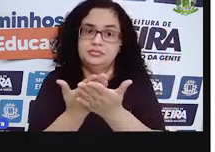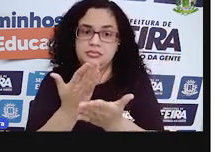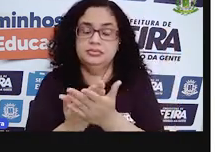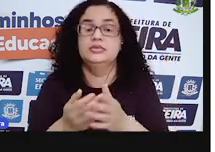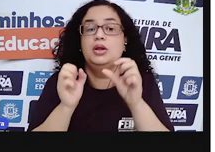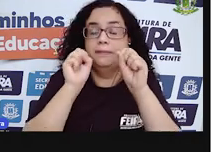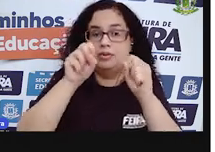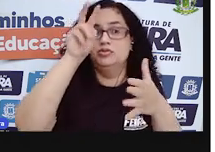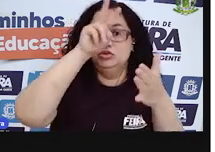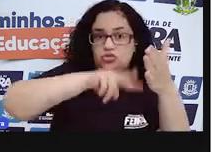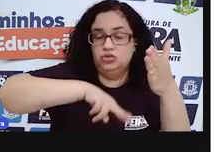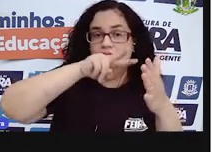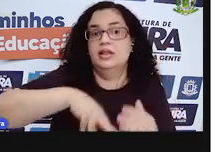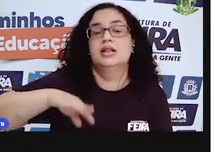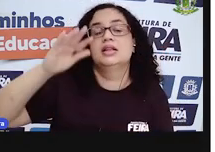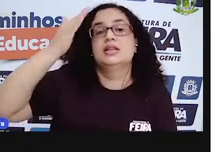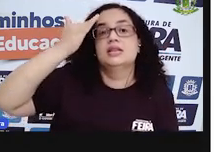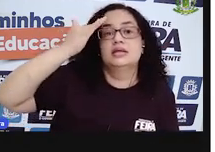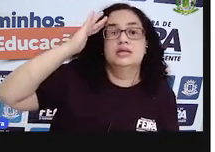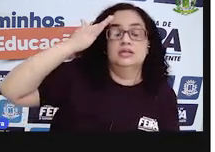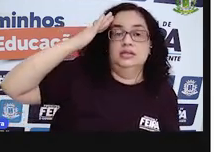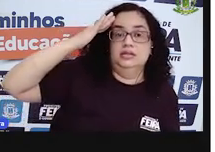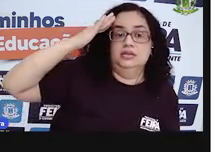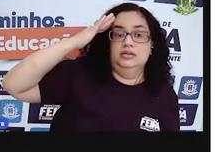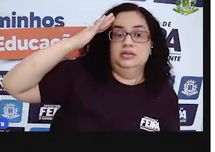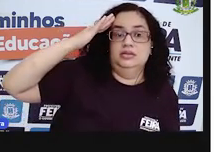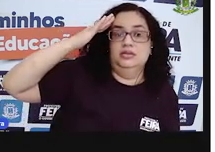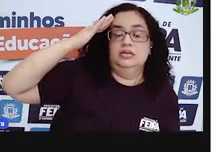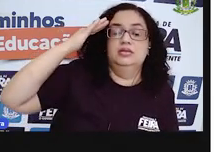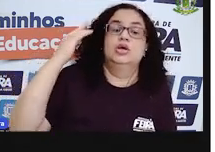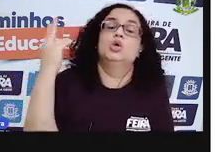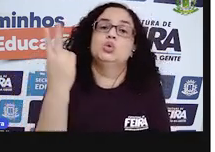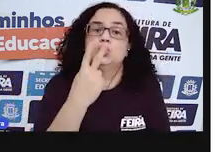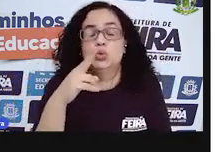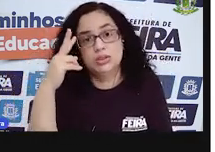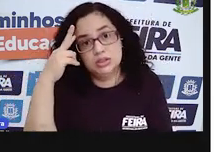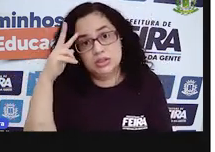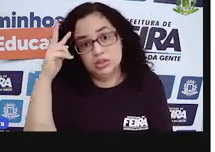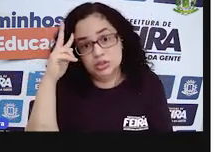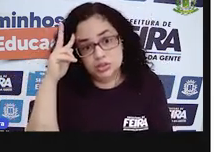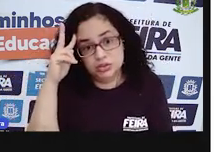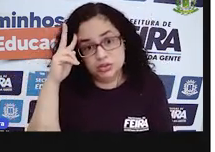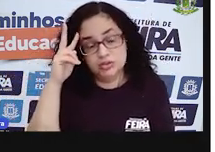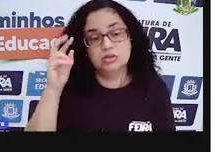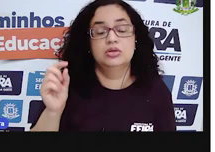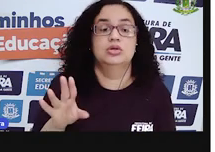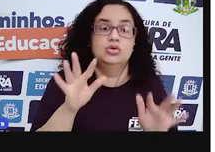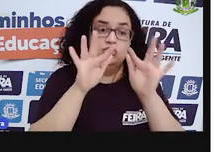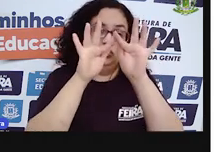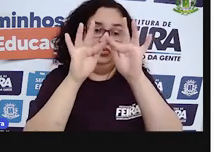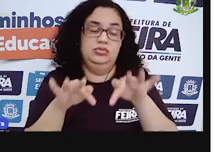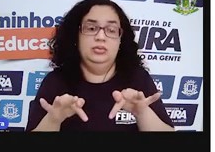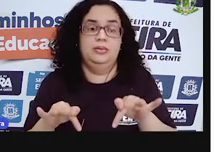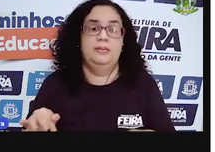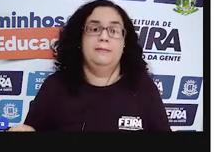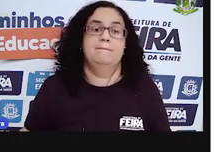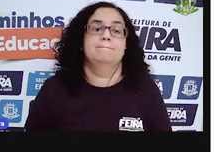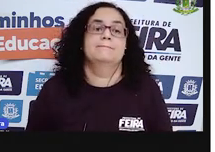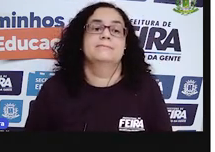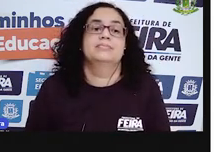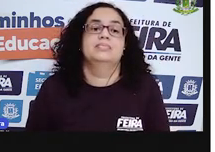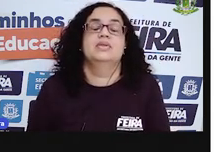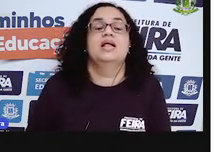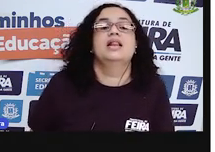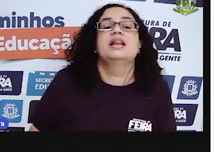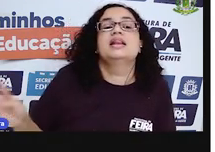você pode ler para entender toda a situação então duas histórias em quadrinhos aqui no final Ok bacana